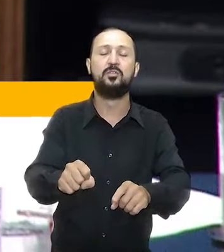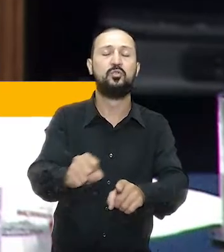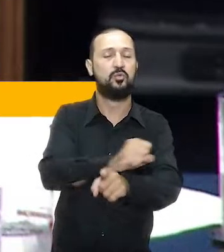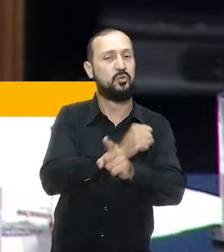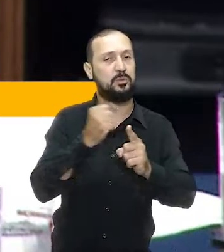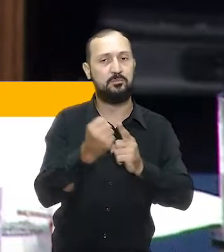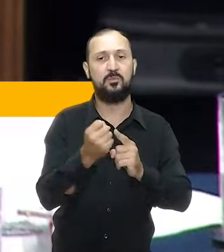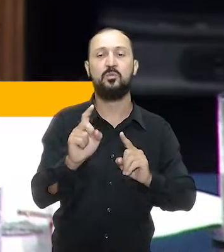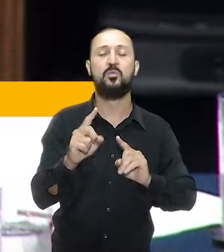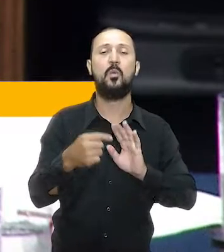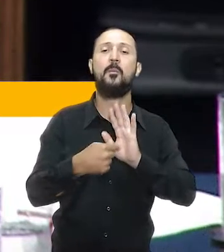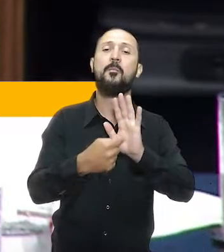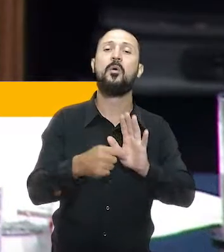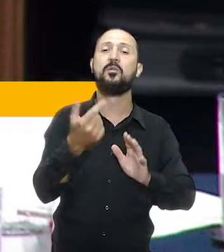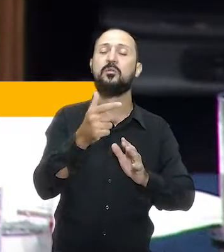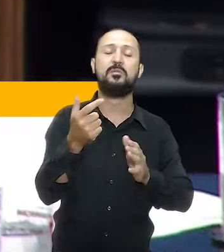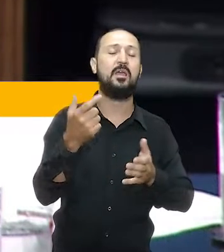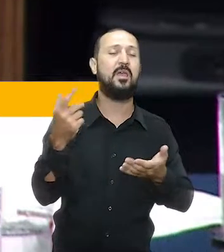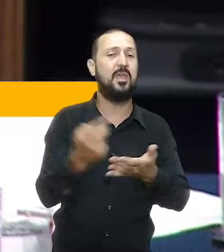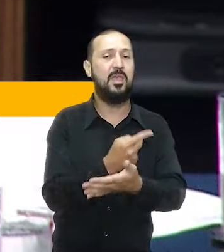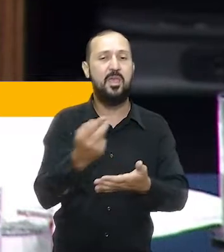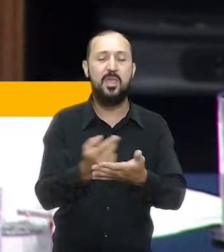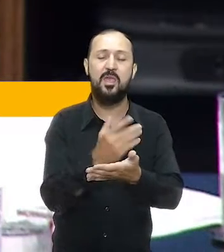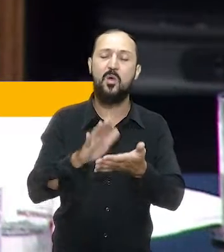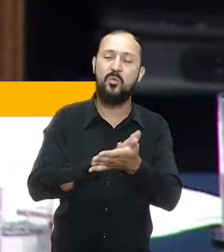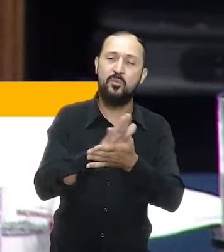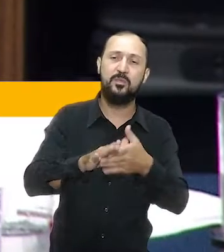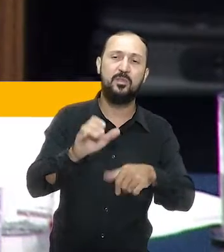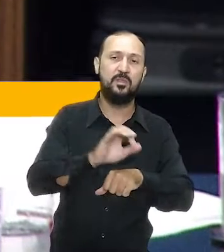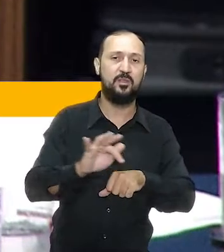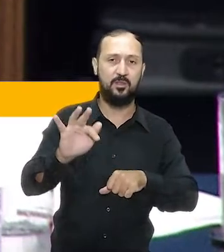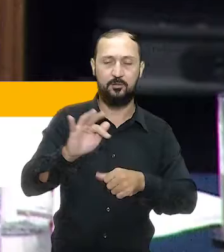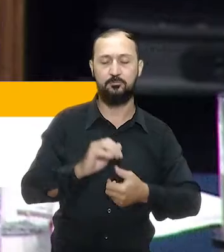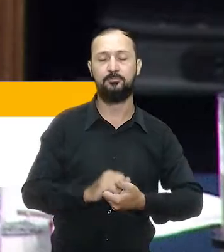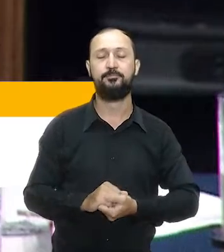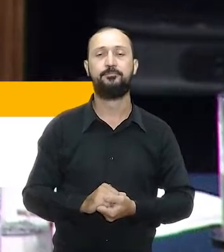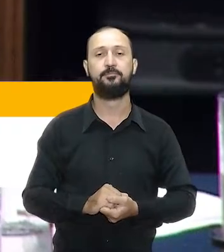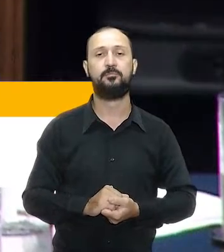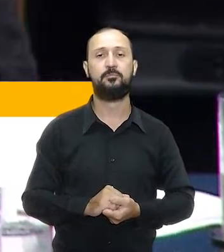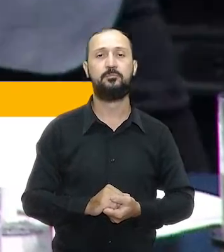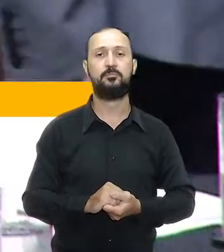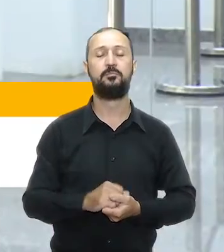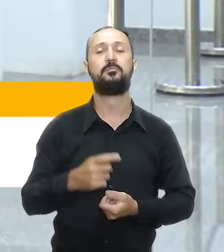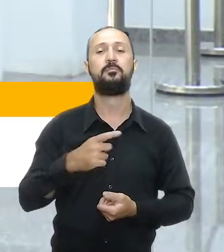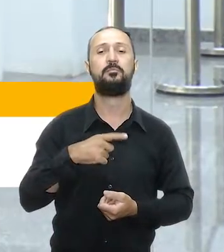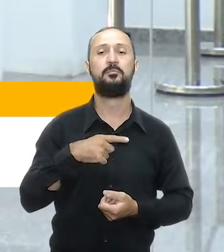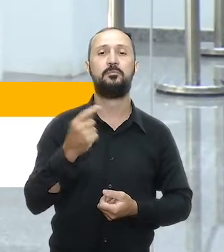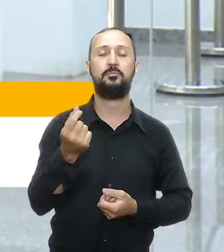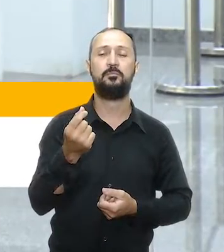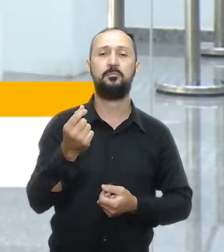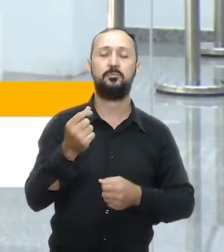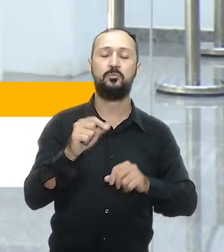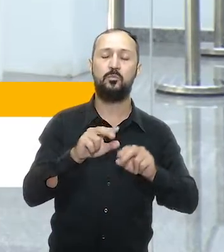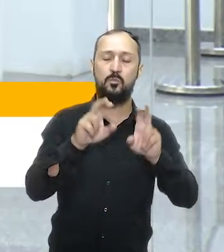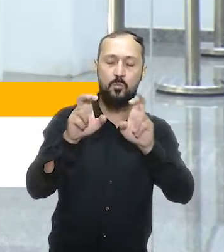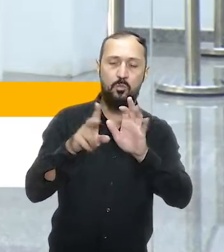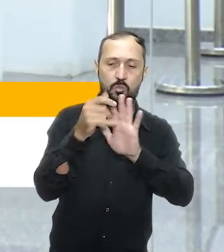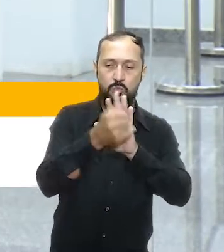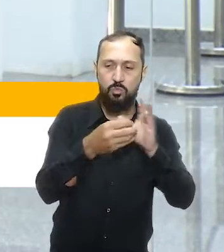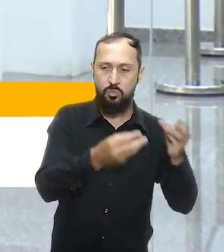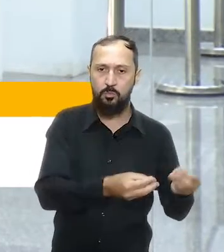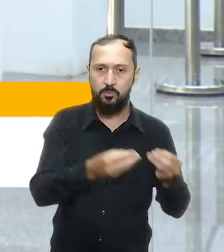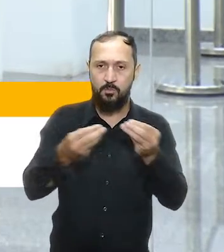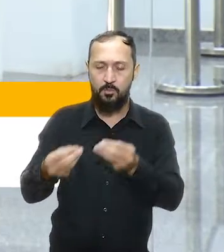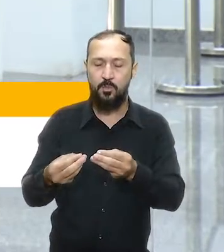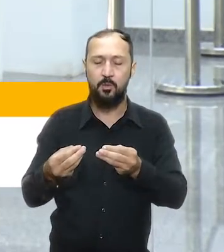da necessidade da sociedade e não apresenta vício de constitucionalidade, legalidade e boa técnica legislativa. Além das devoluções